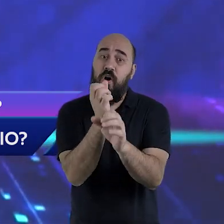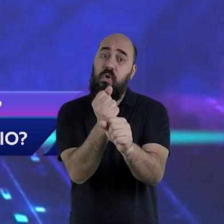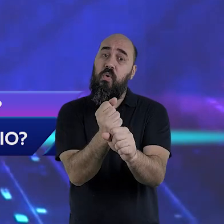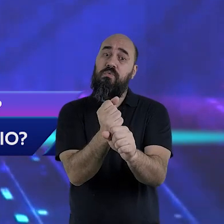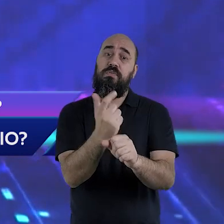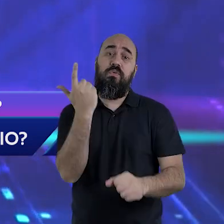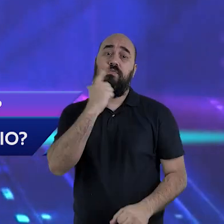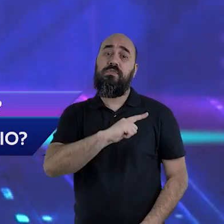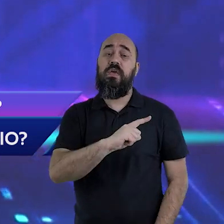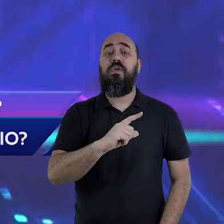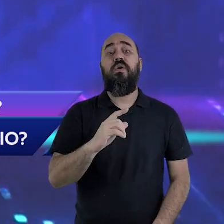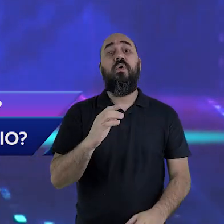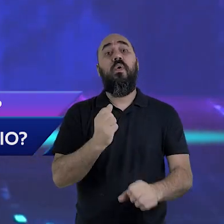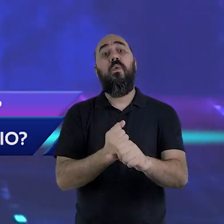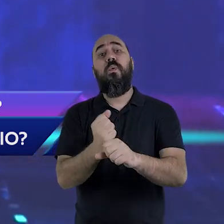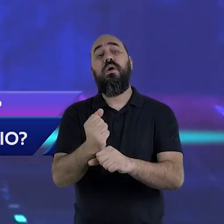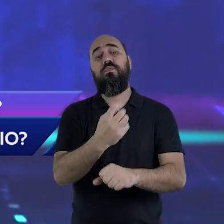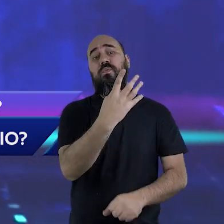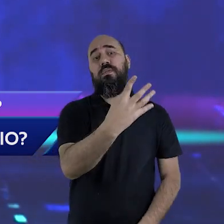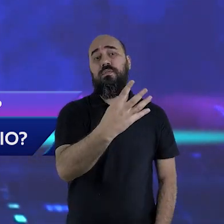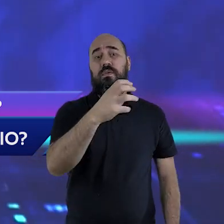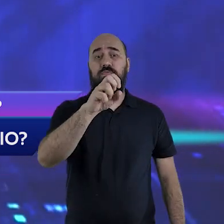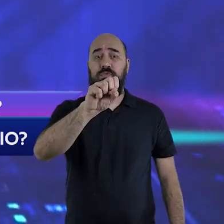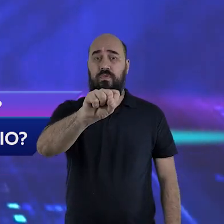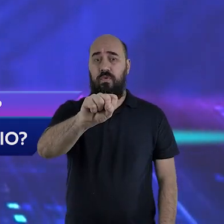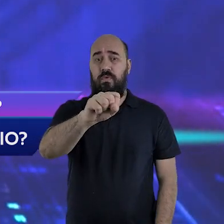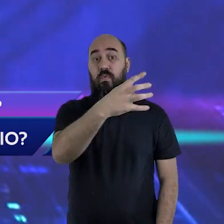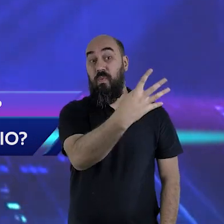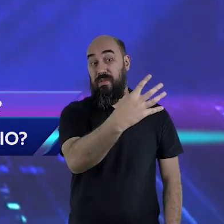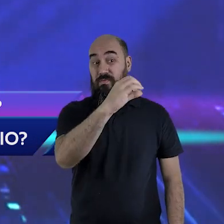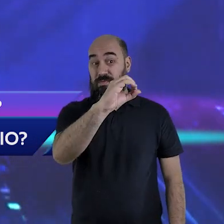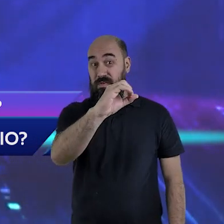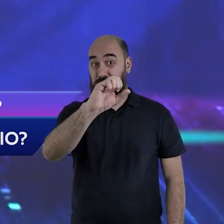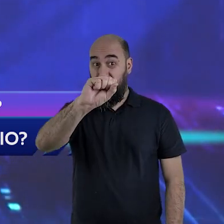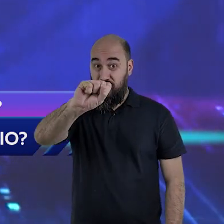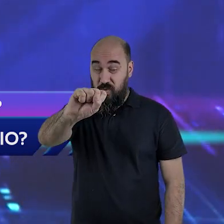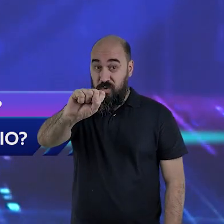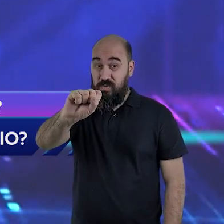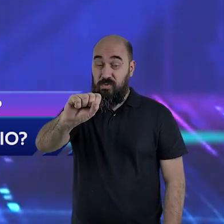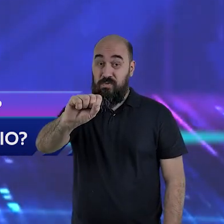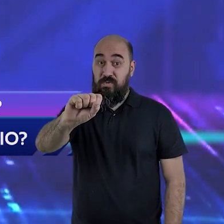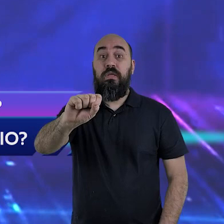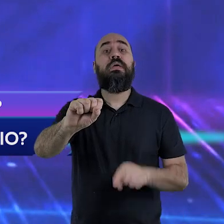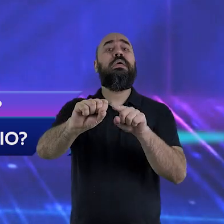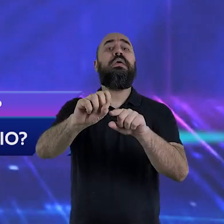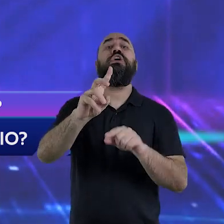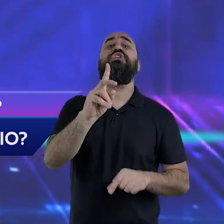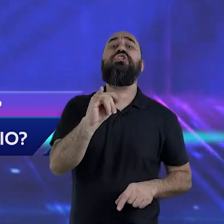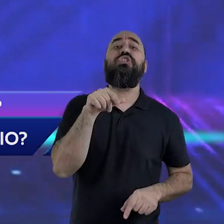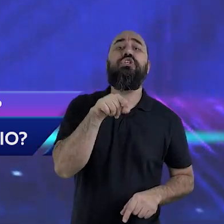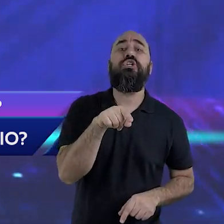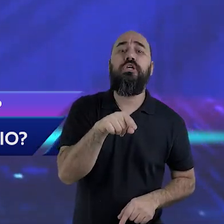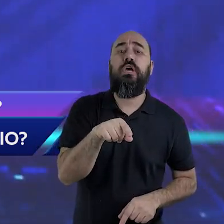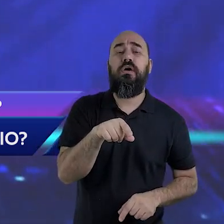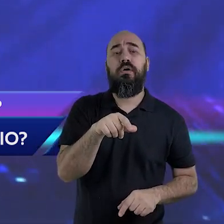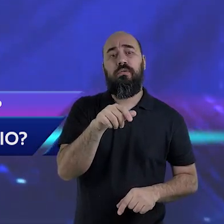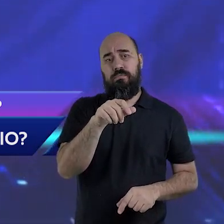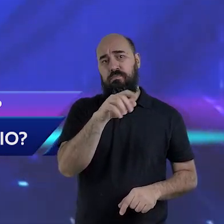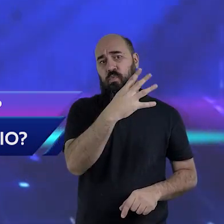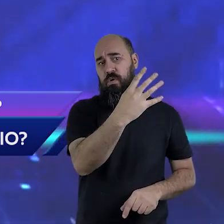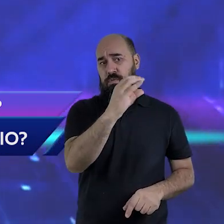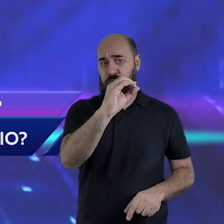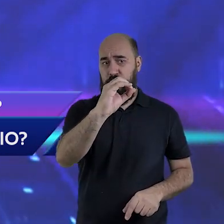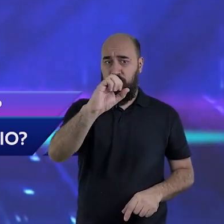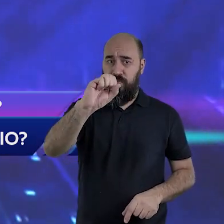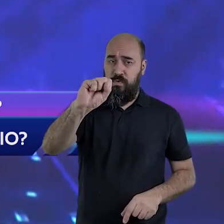ano 408 a.C. E sabe o que aconteceu nessa data? Foi exatamente neste momento